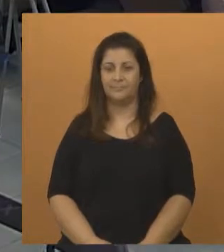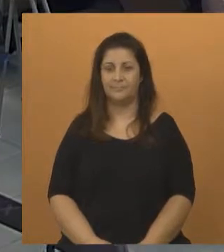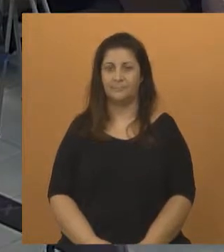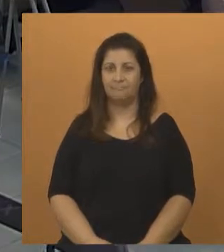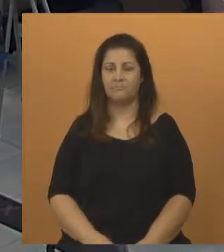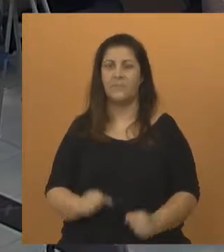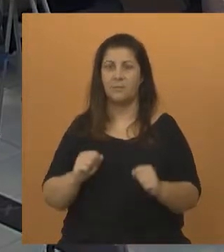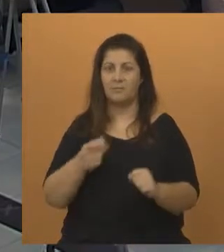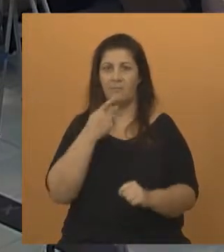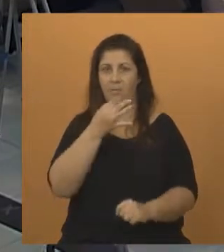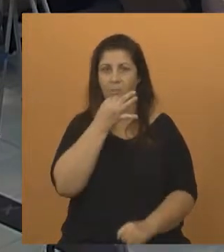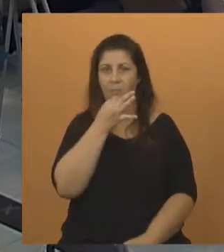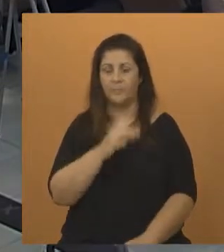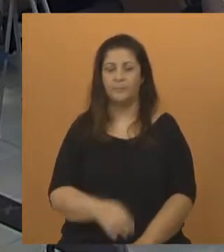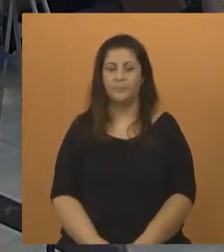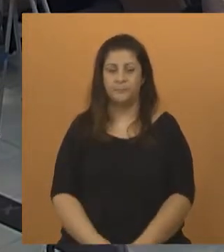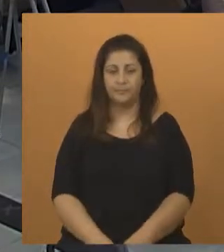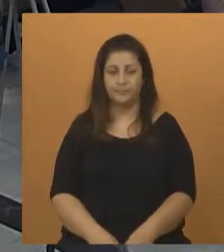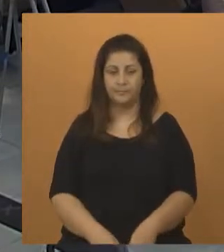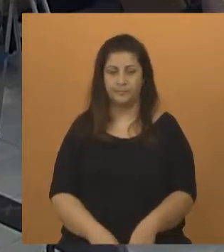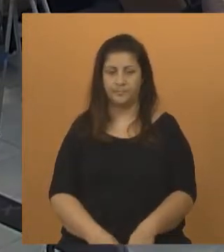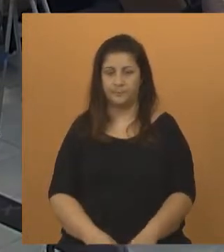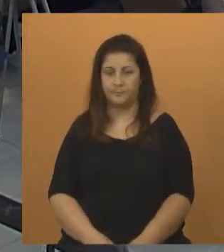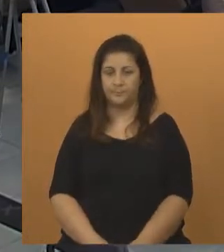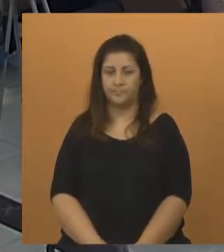Projeto continua em discussão.